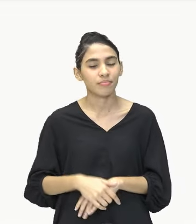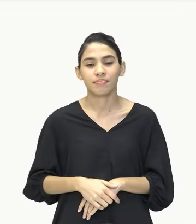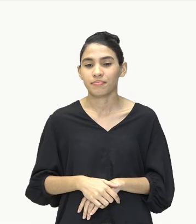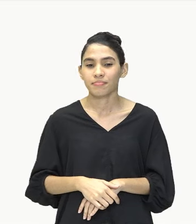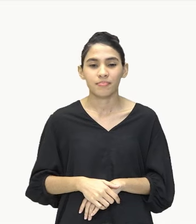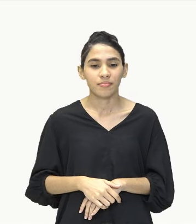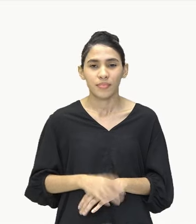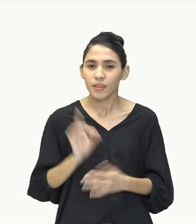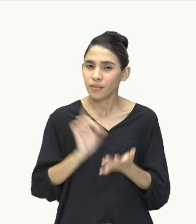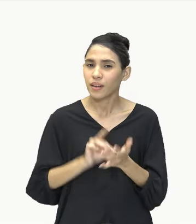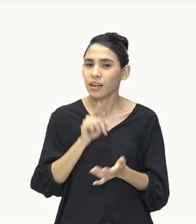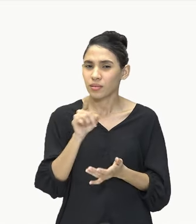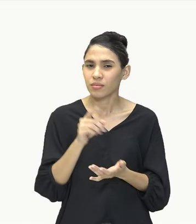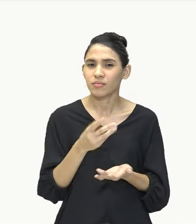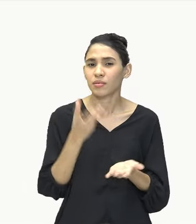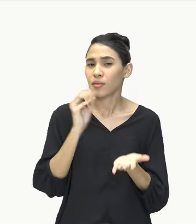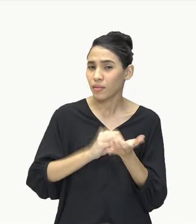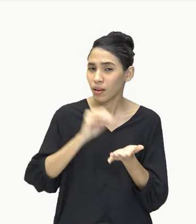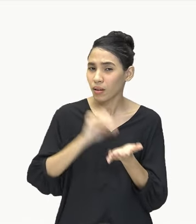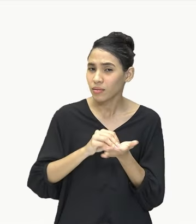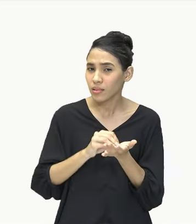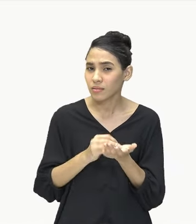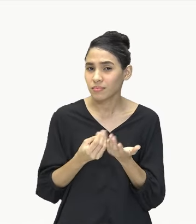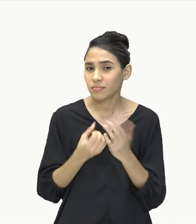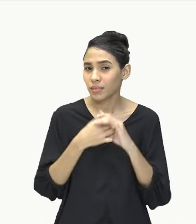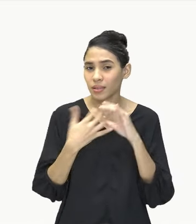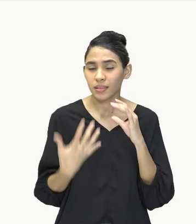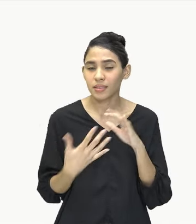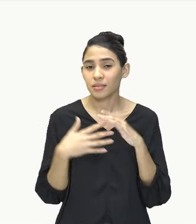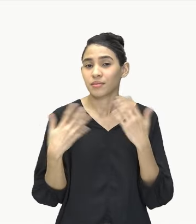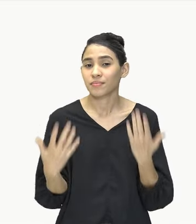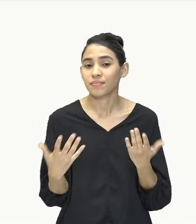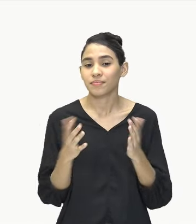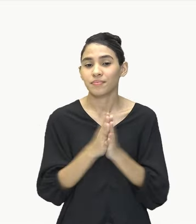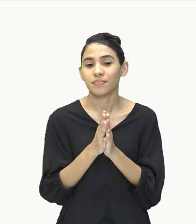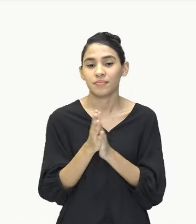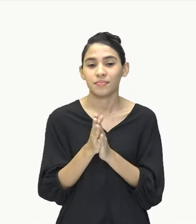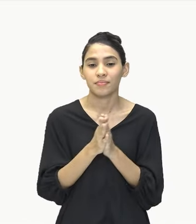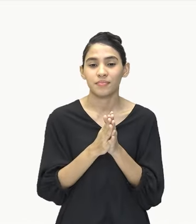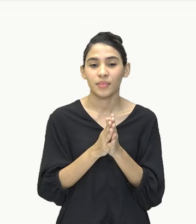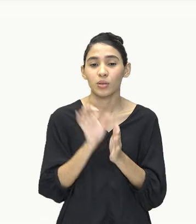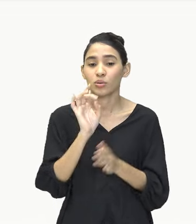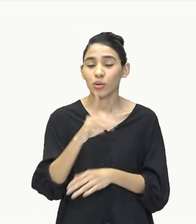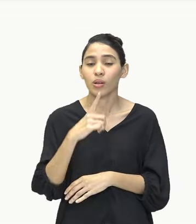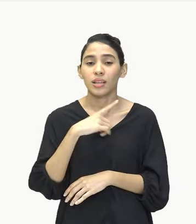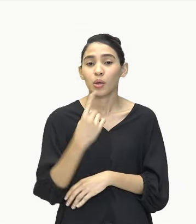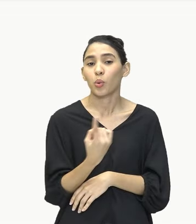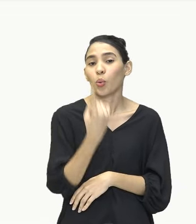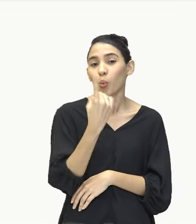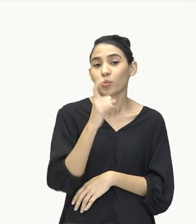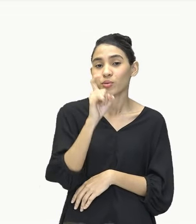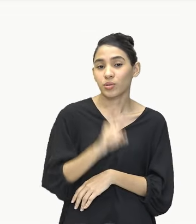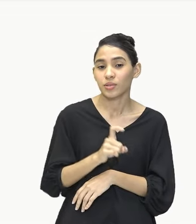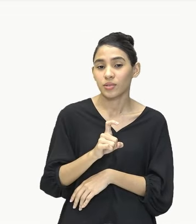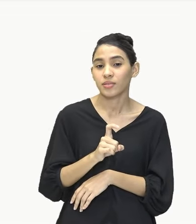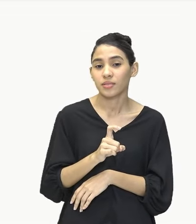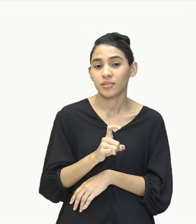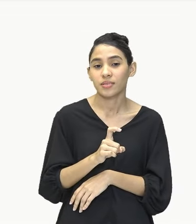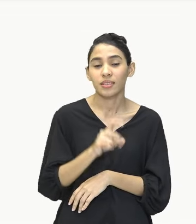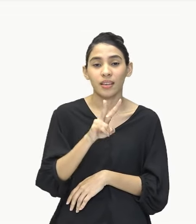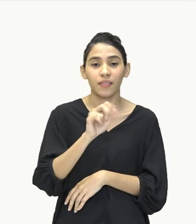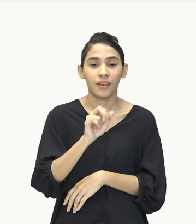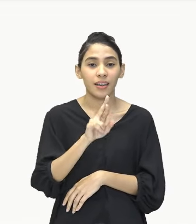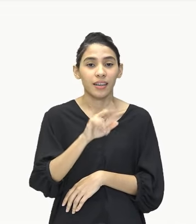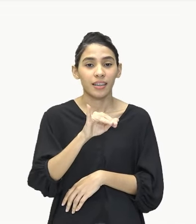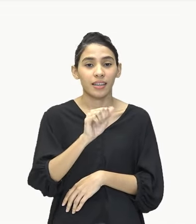Tem certeza? Não está faltando ninguém? Não tem ninguém a mais, não? Aqui eu só tenho o x. Ó, a